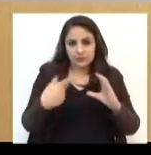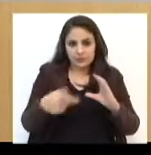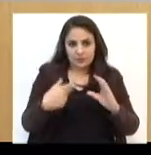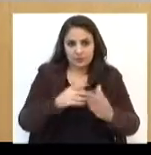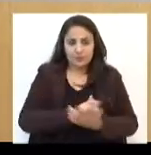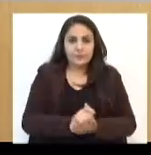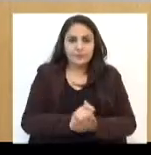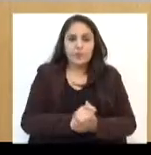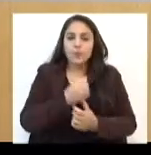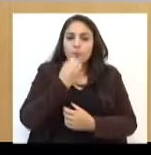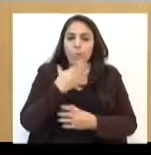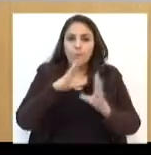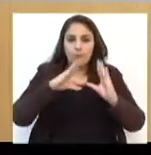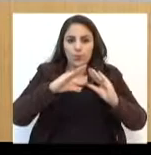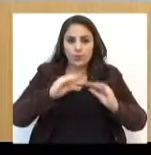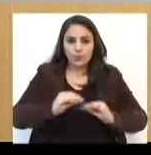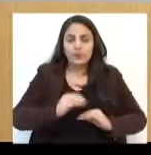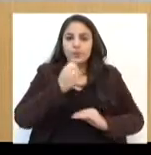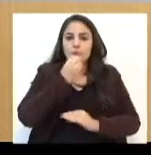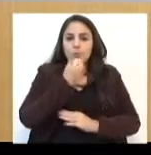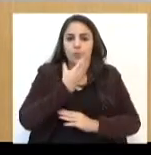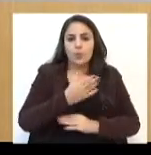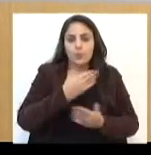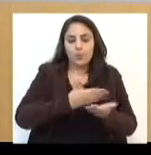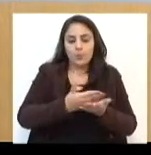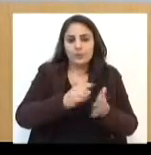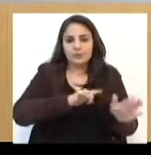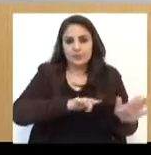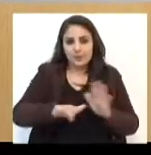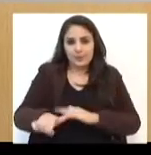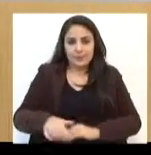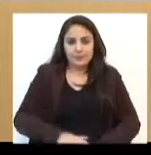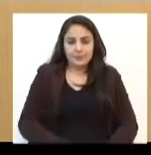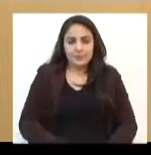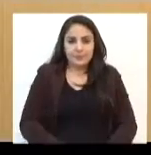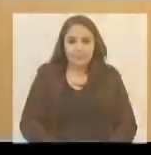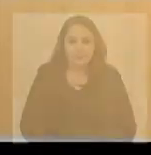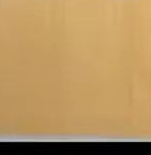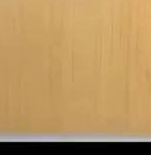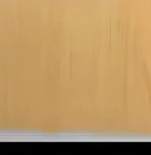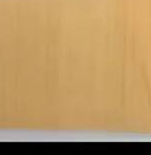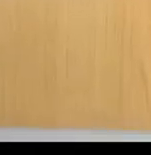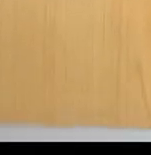da Câmara de Vereadores. Uma boa noite e um ótimo início de semana.